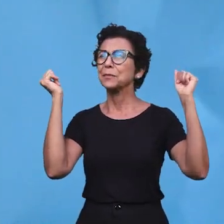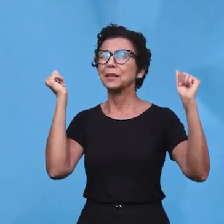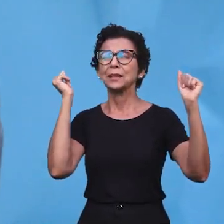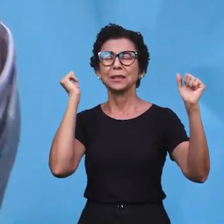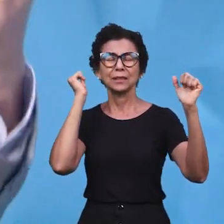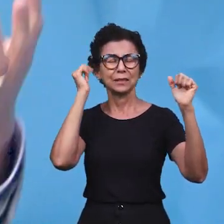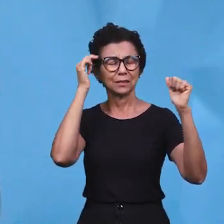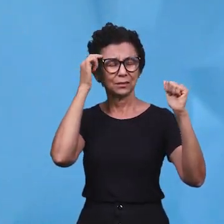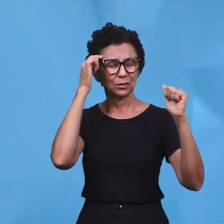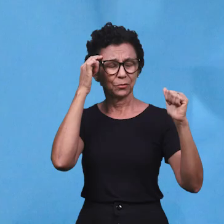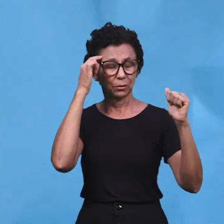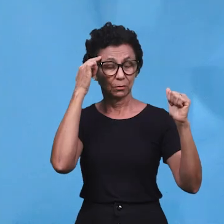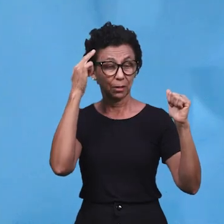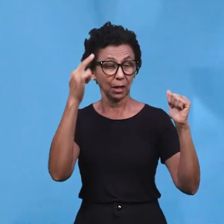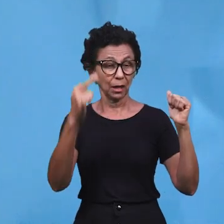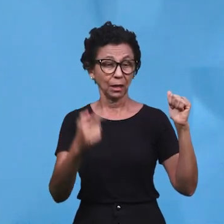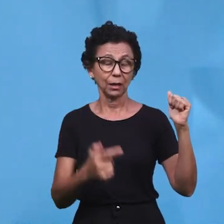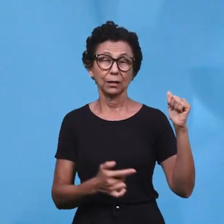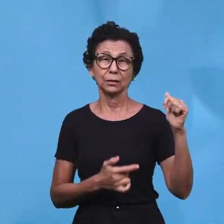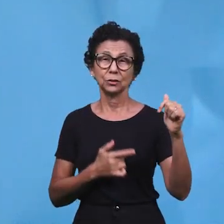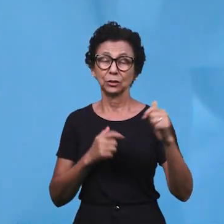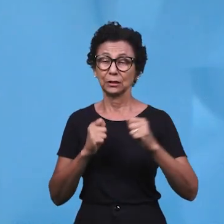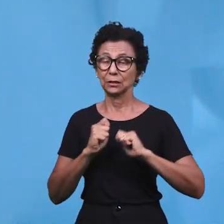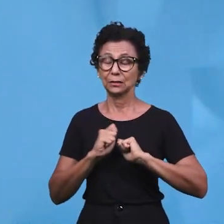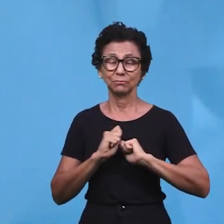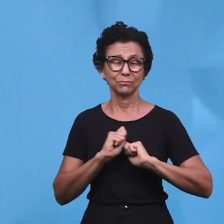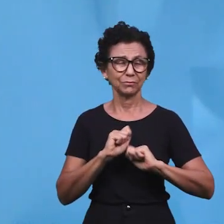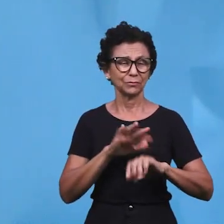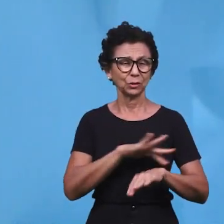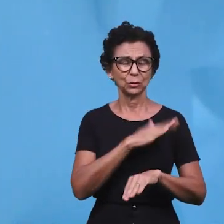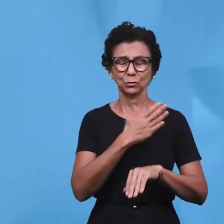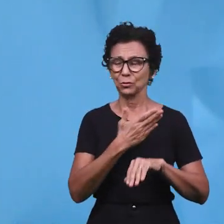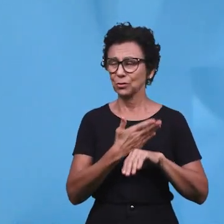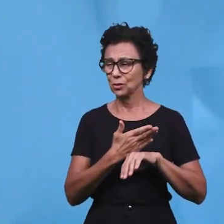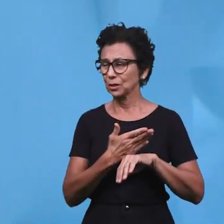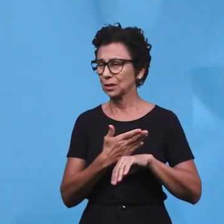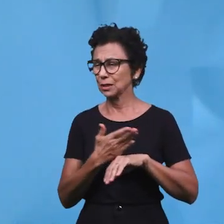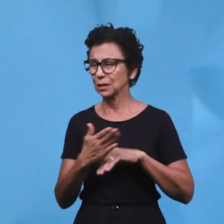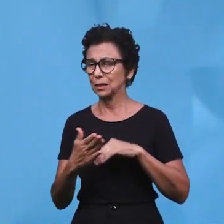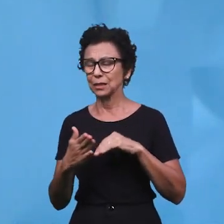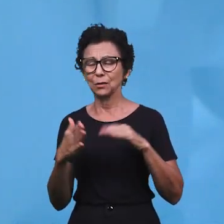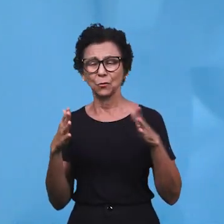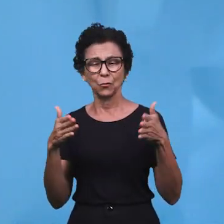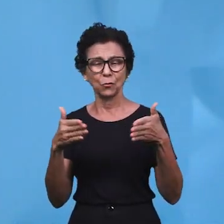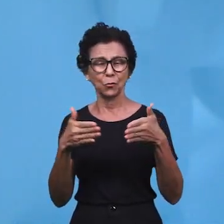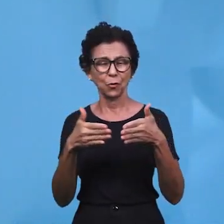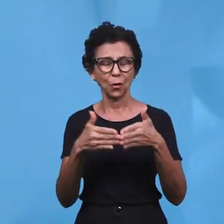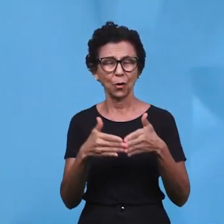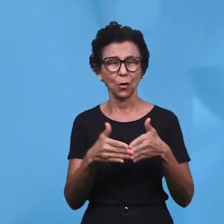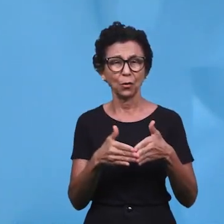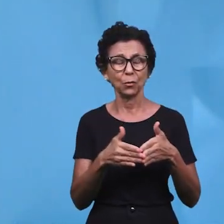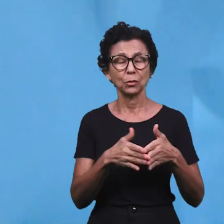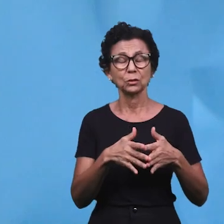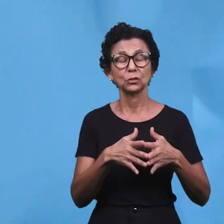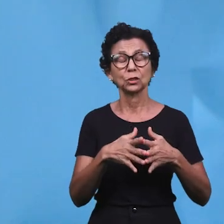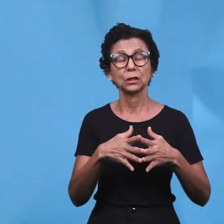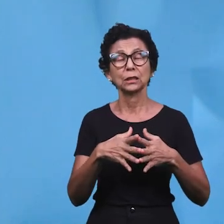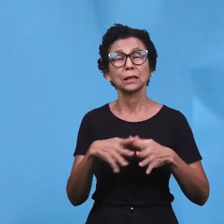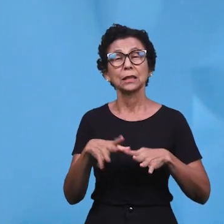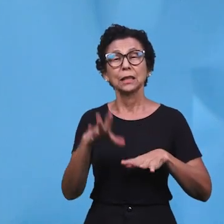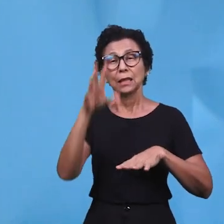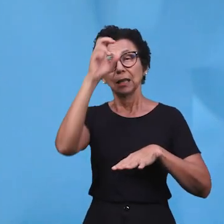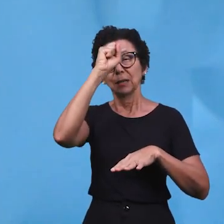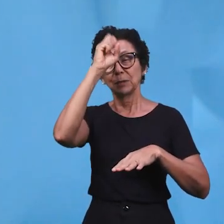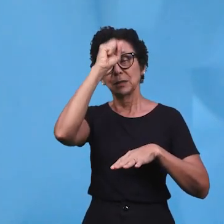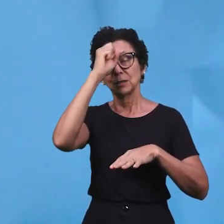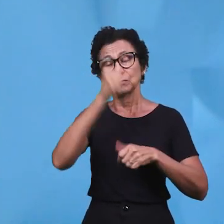de se concentrar nas atividades do dia, de reter novos conhecimentos e aprendizagens durante o dia. E isso